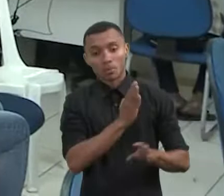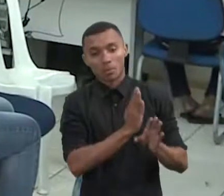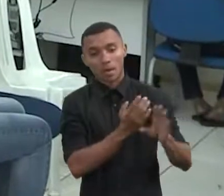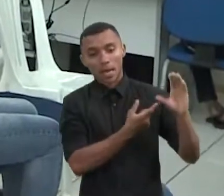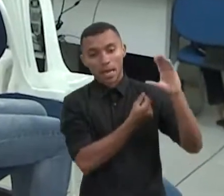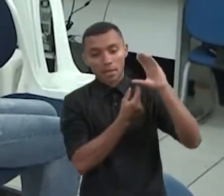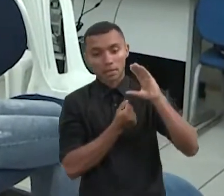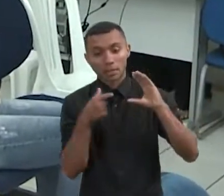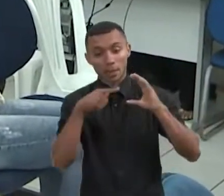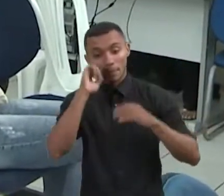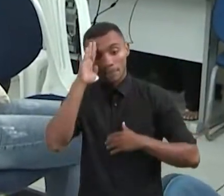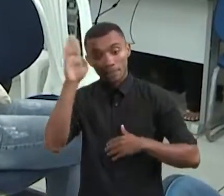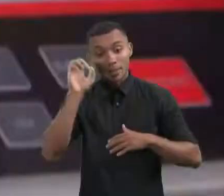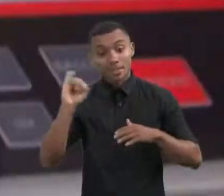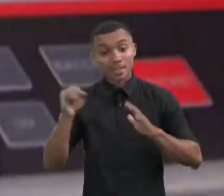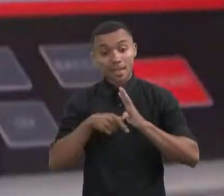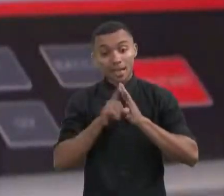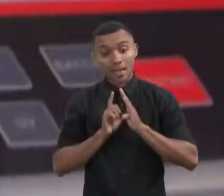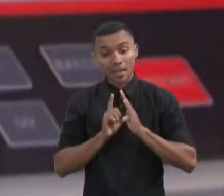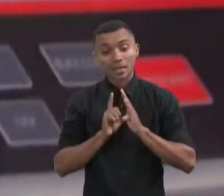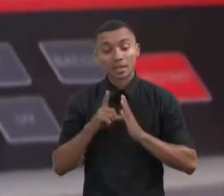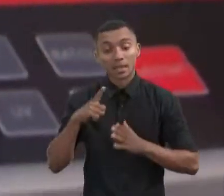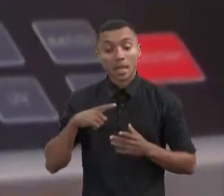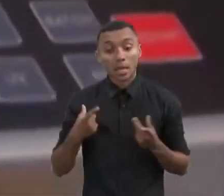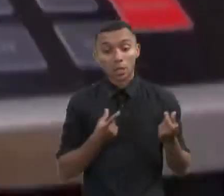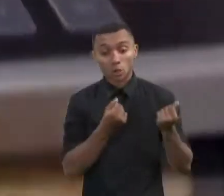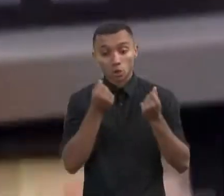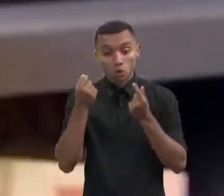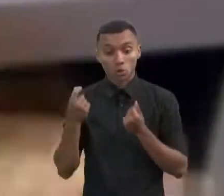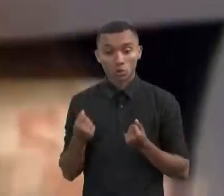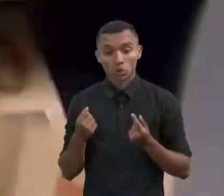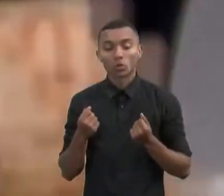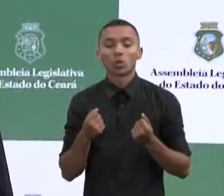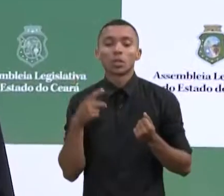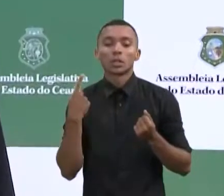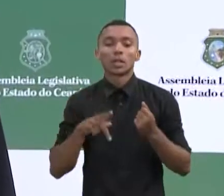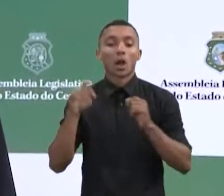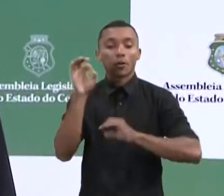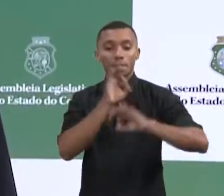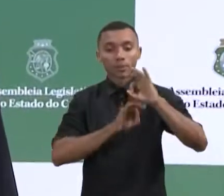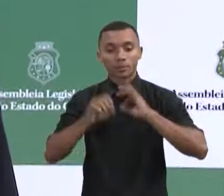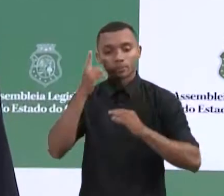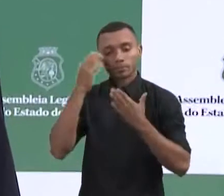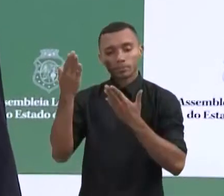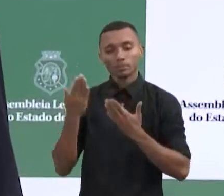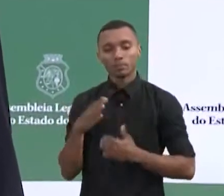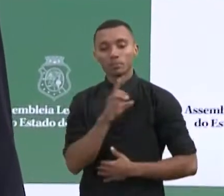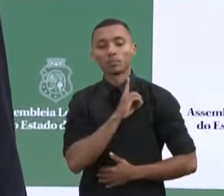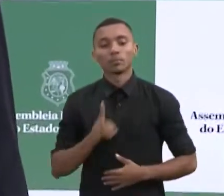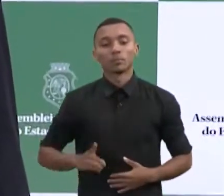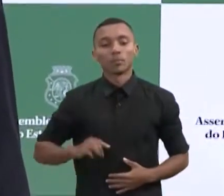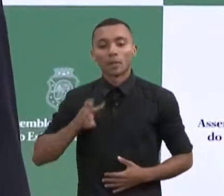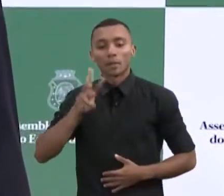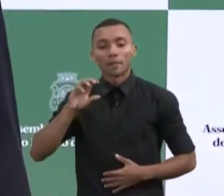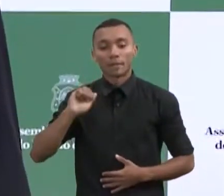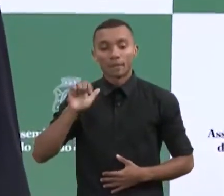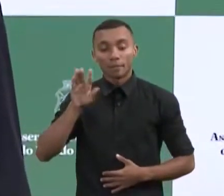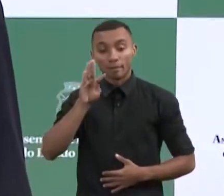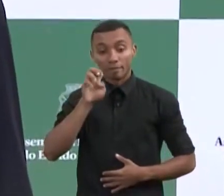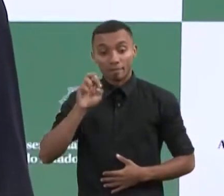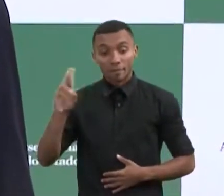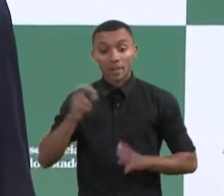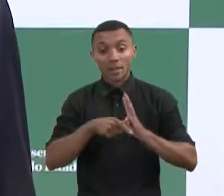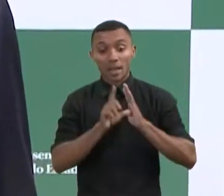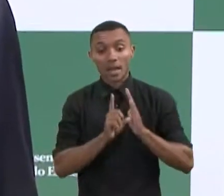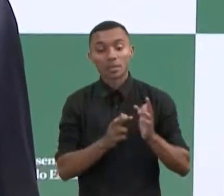consumidor, principalmente se a utilização do recurso seja bem planejada. Para o deputado Walter Cavalcante, o projeto elaborado